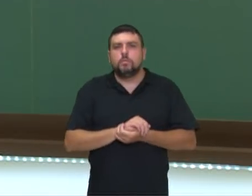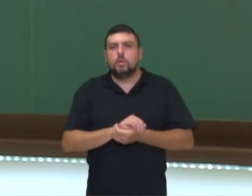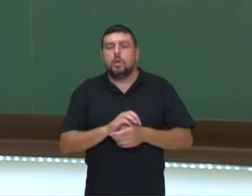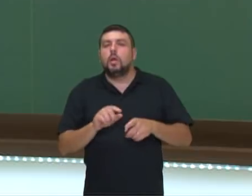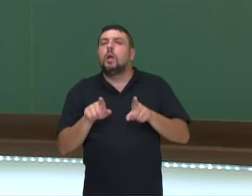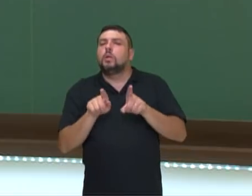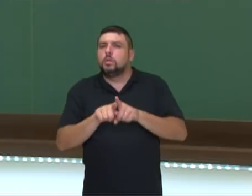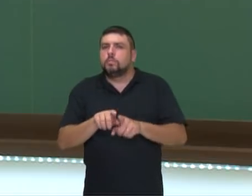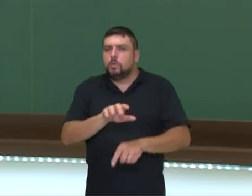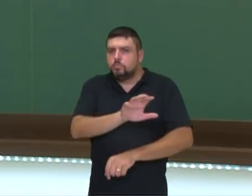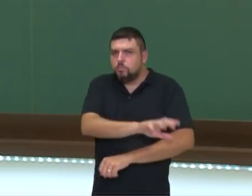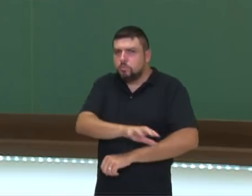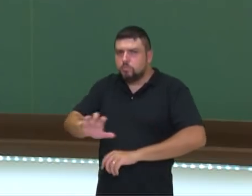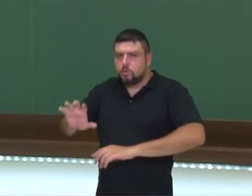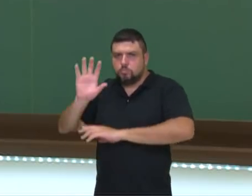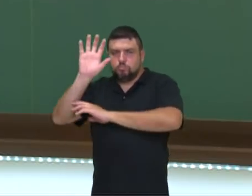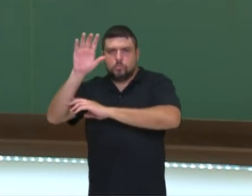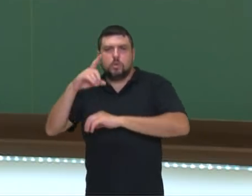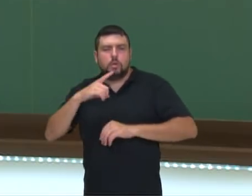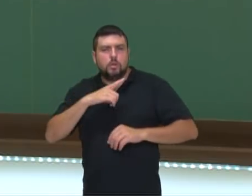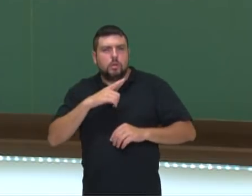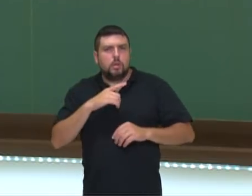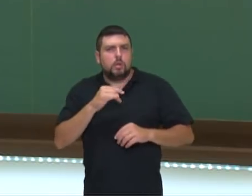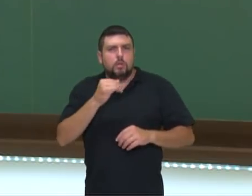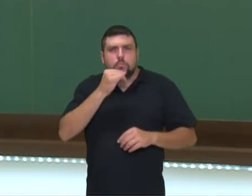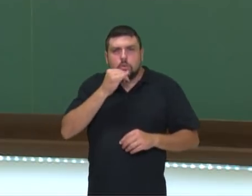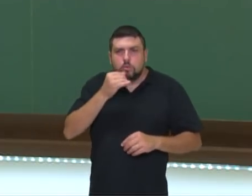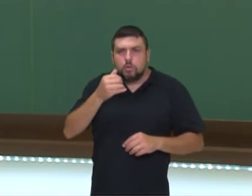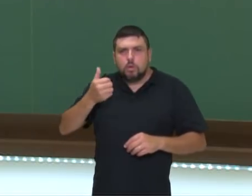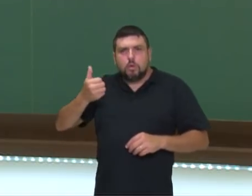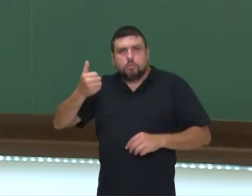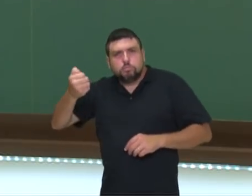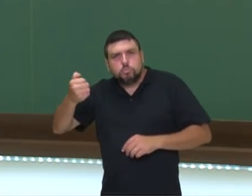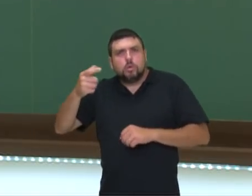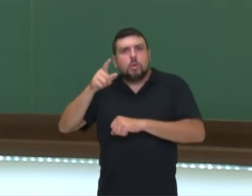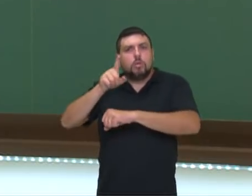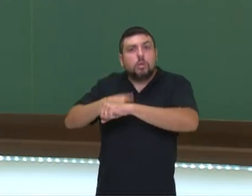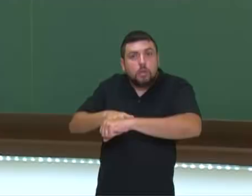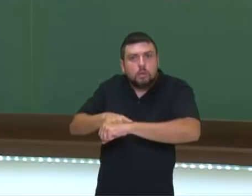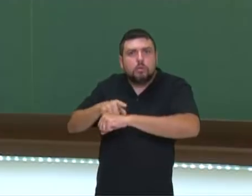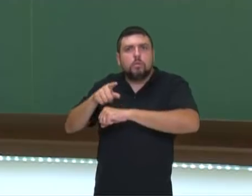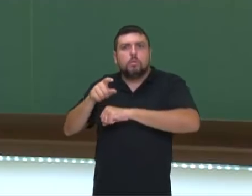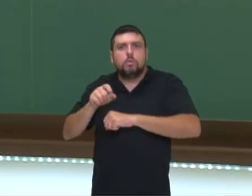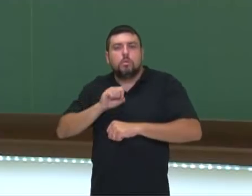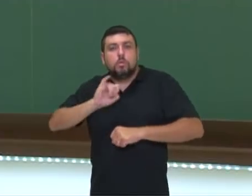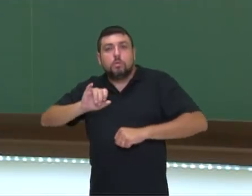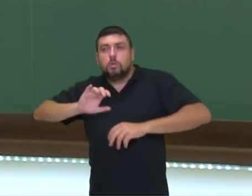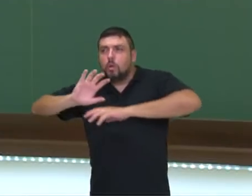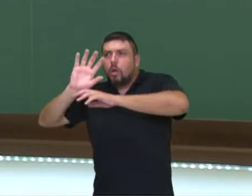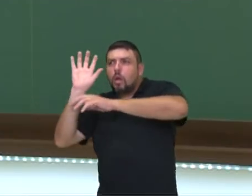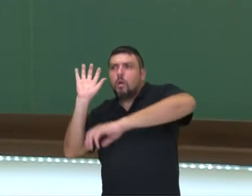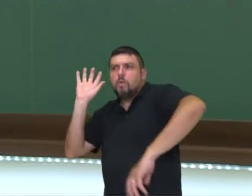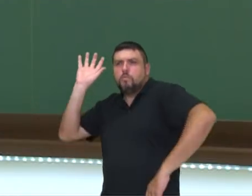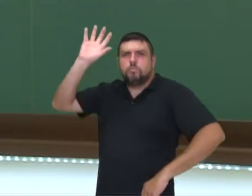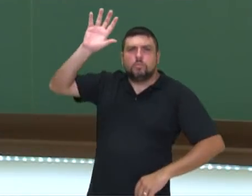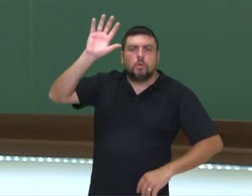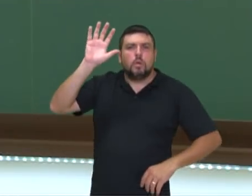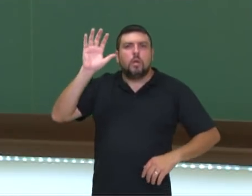tecnologia envolvida, principalmente na parte de cronômetro, para identificar ali o arremesso, se realmente rearremessou a bola naquele